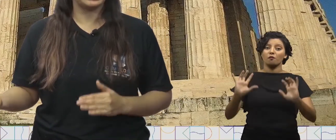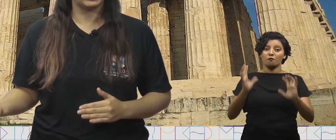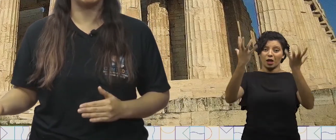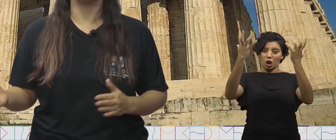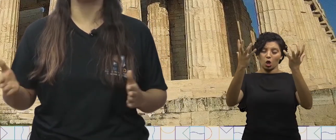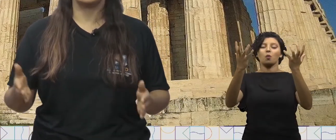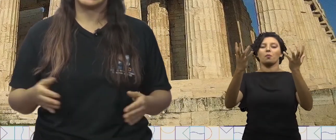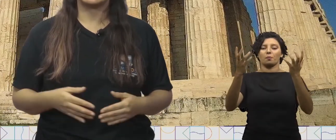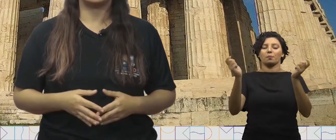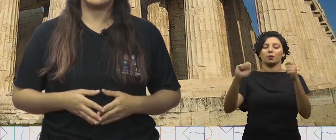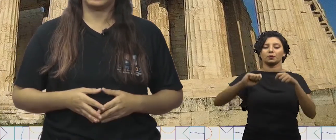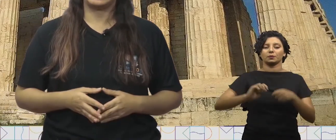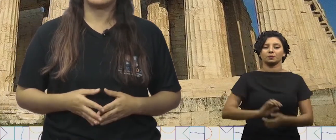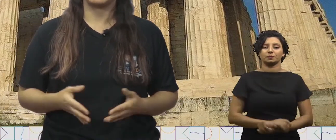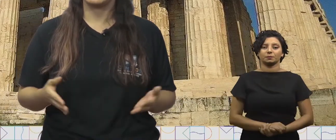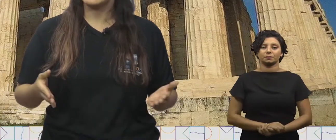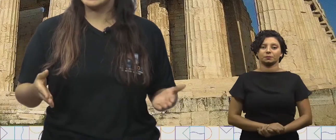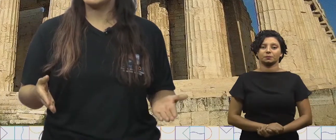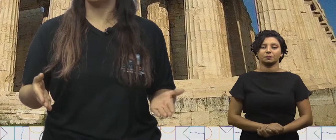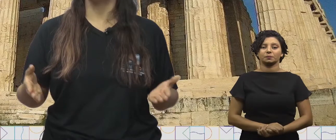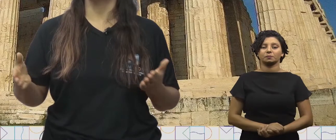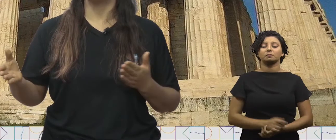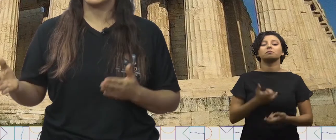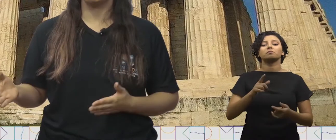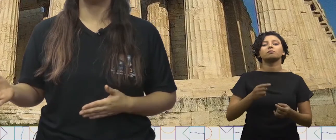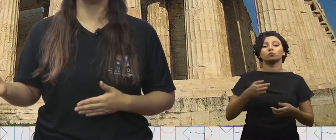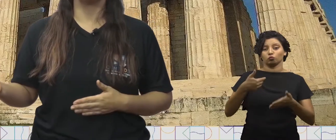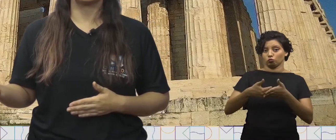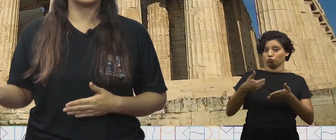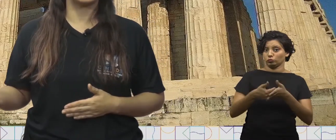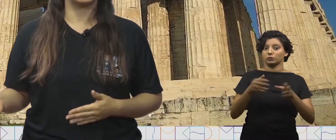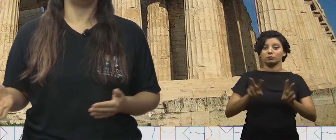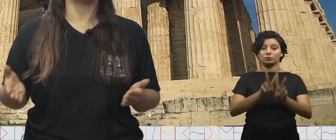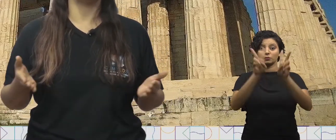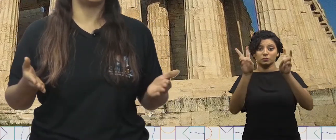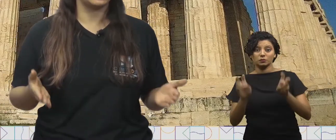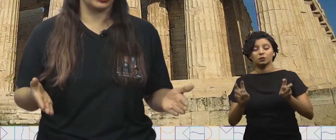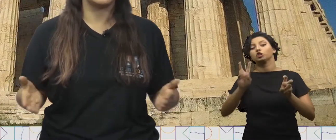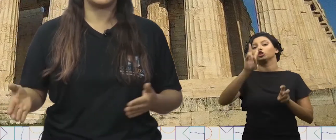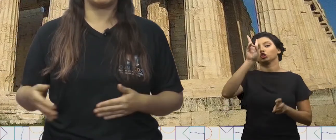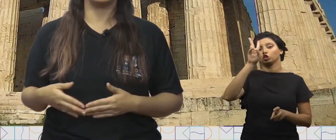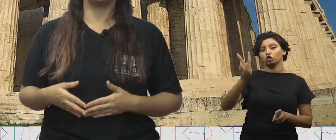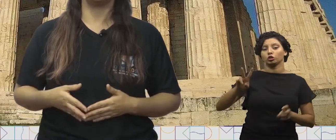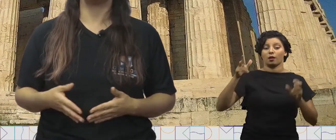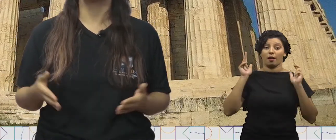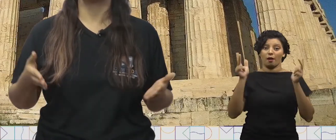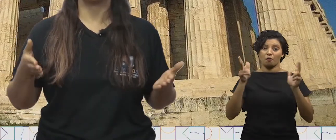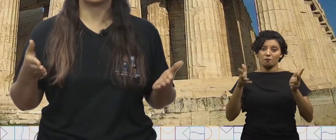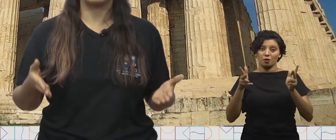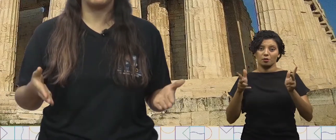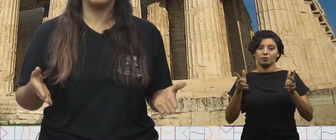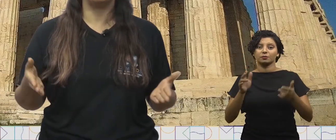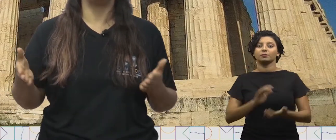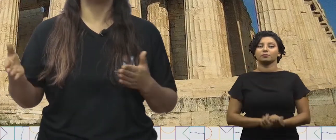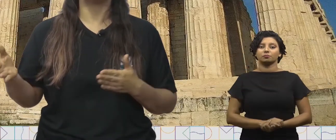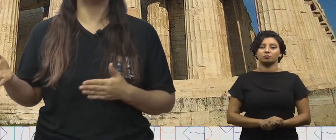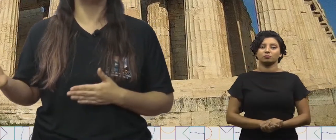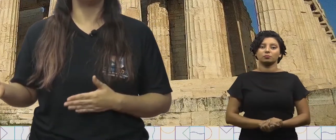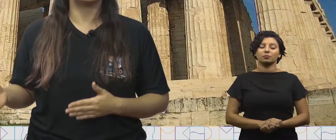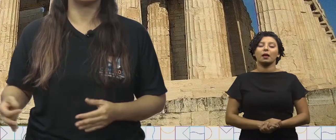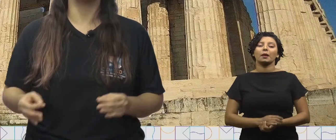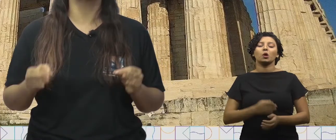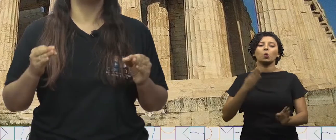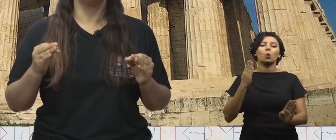os fenômenos da natureza. E como iremos estudar sobre histórias de aventuras, é comum